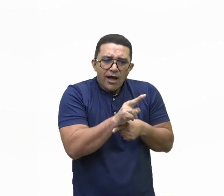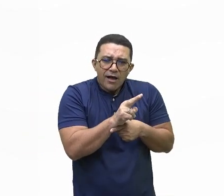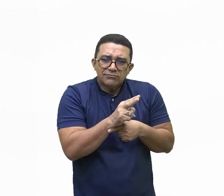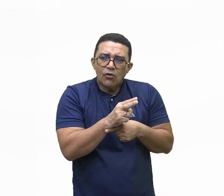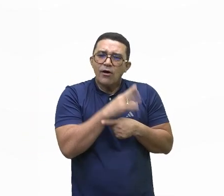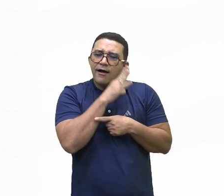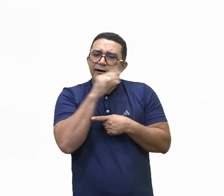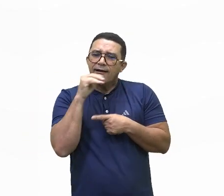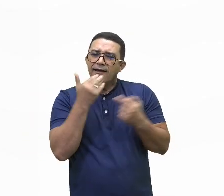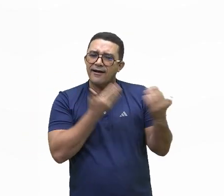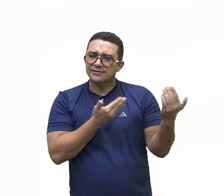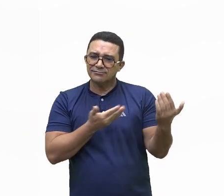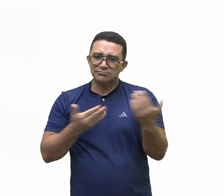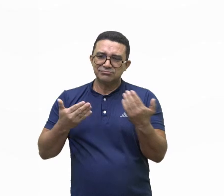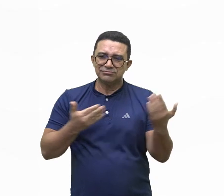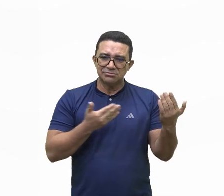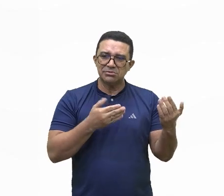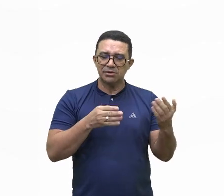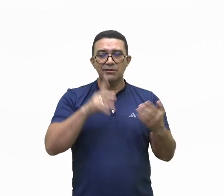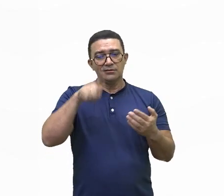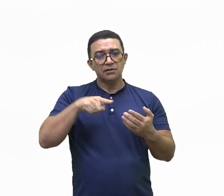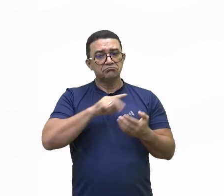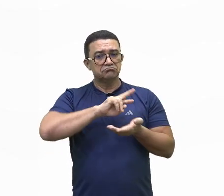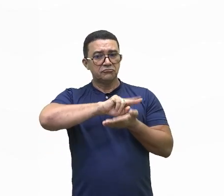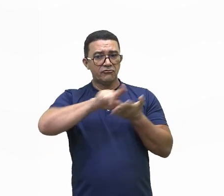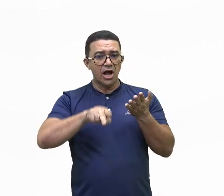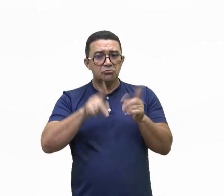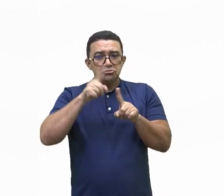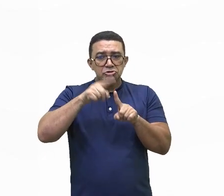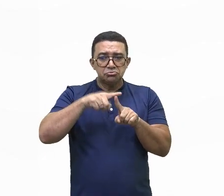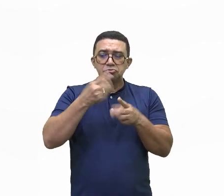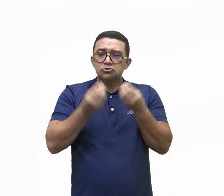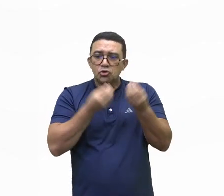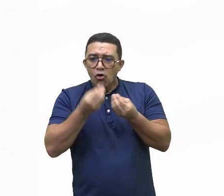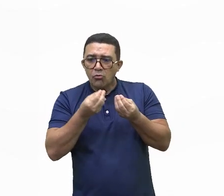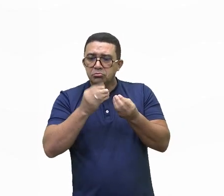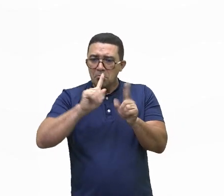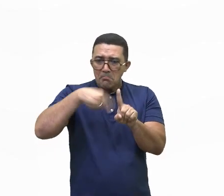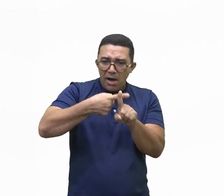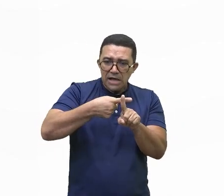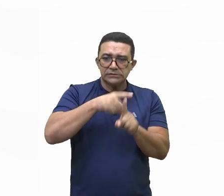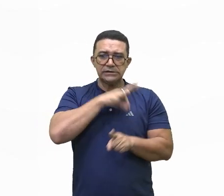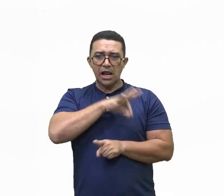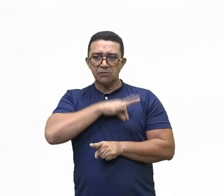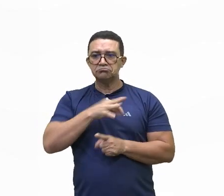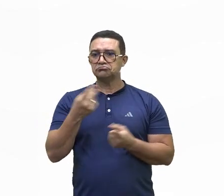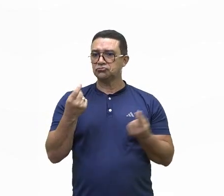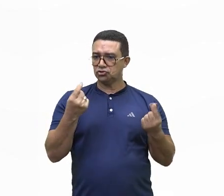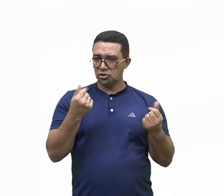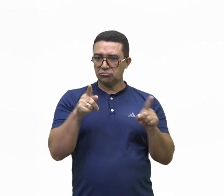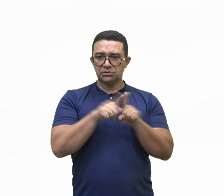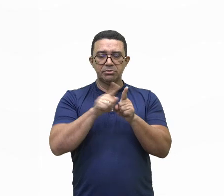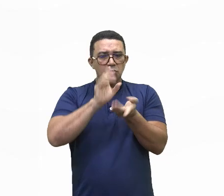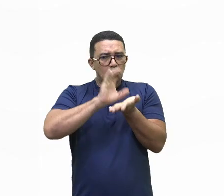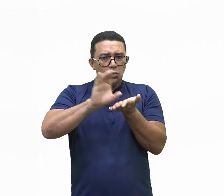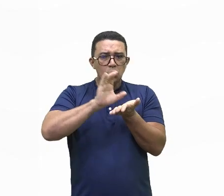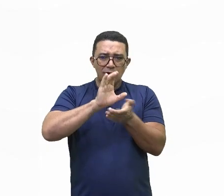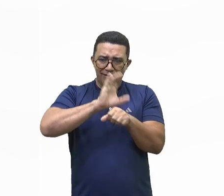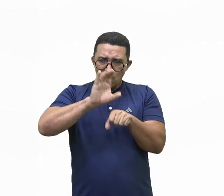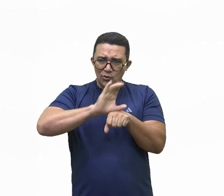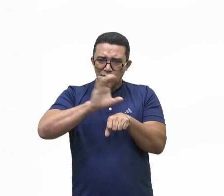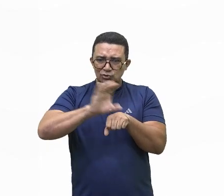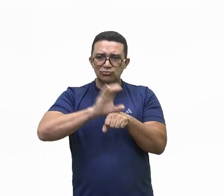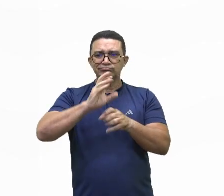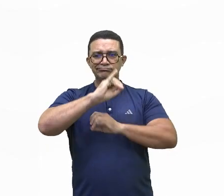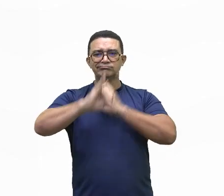Então, existem várias maneiras. Tem alguns cursos na internet também que você pode fazer, você pode